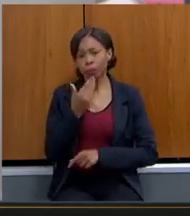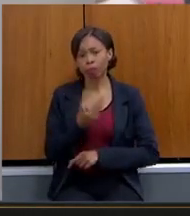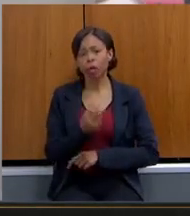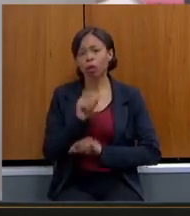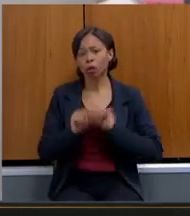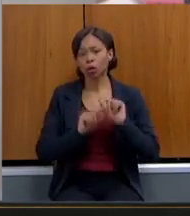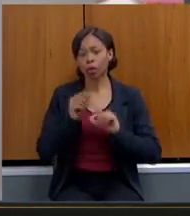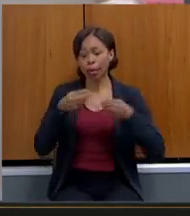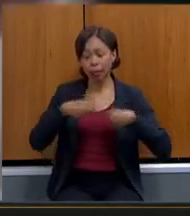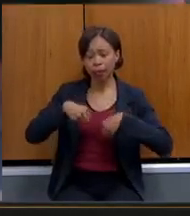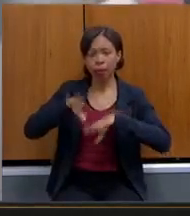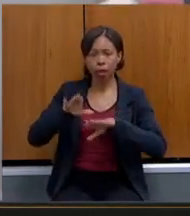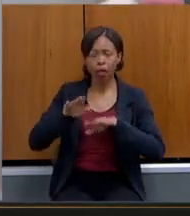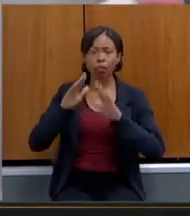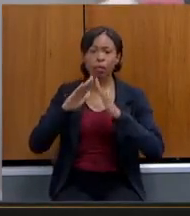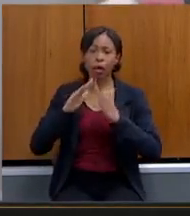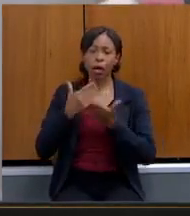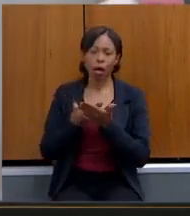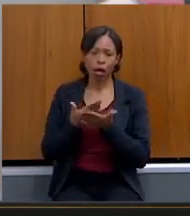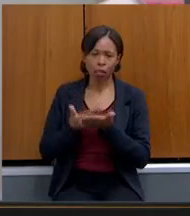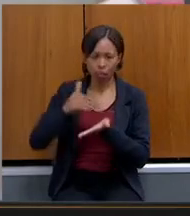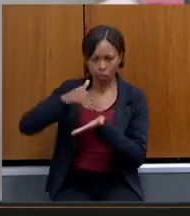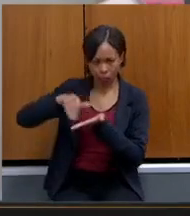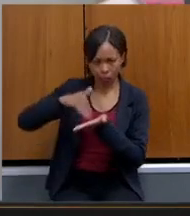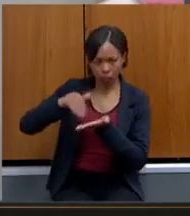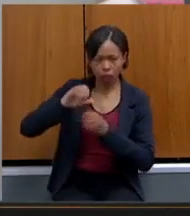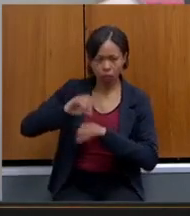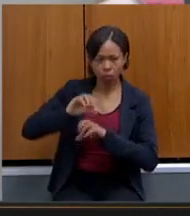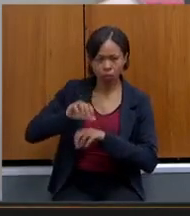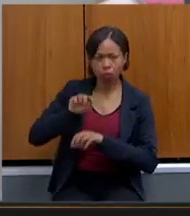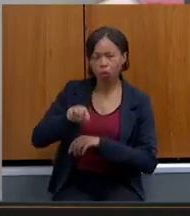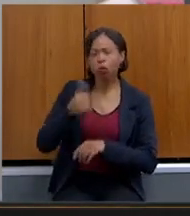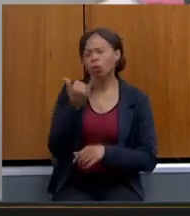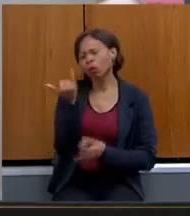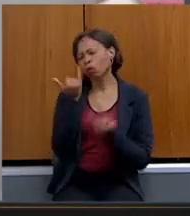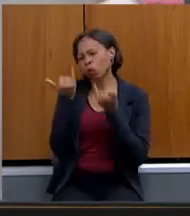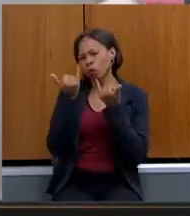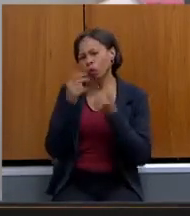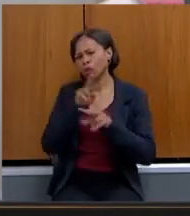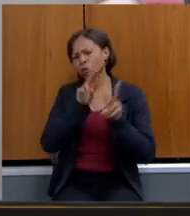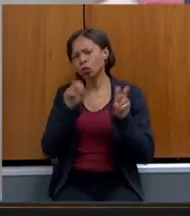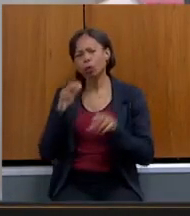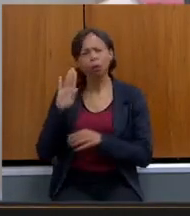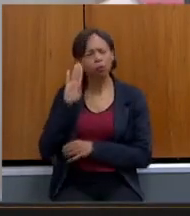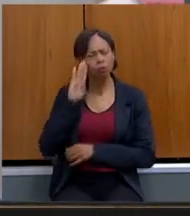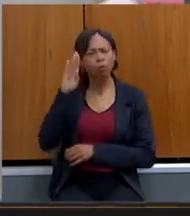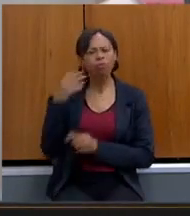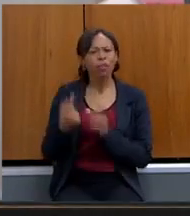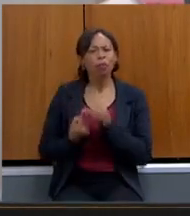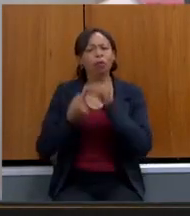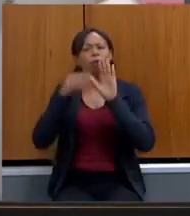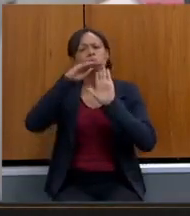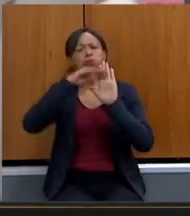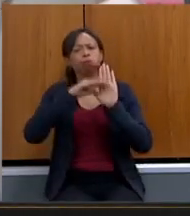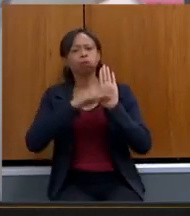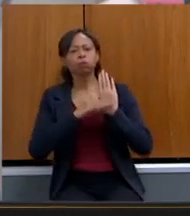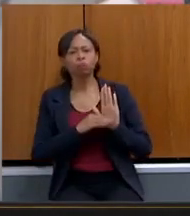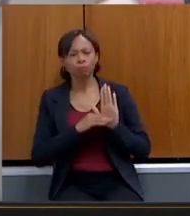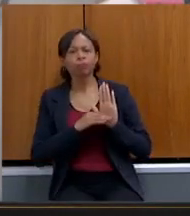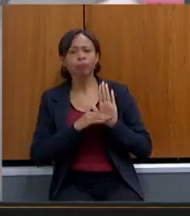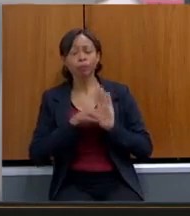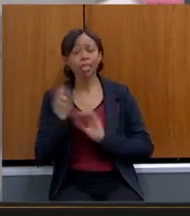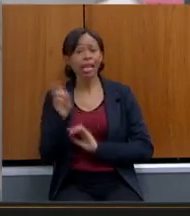pedido que seja encaminhada à Secretaria de Estado da Educação pedido de informações sobre as prioridades o planejamento eo cronograma da implantação